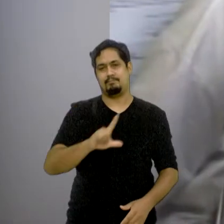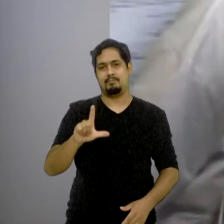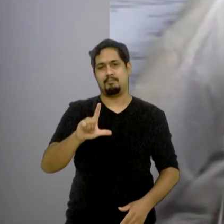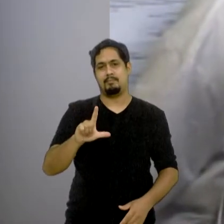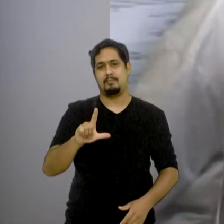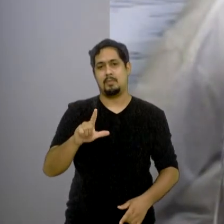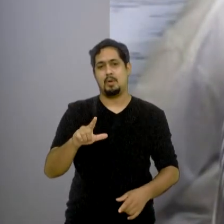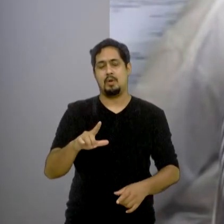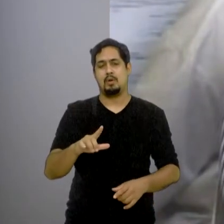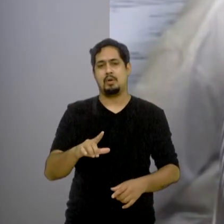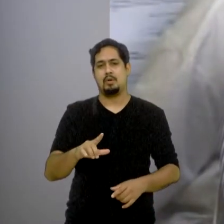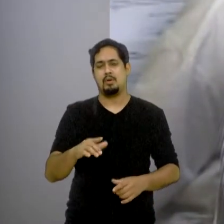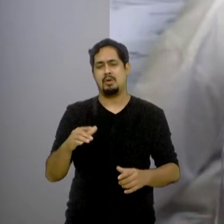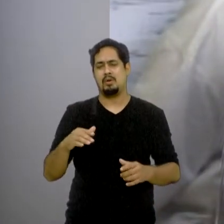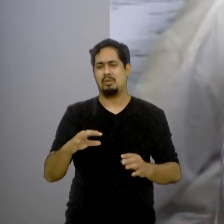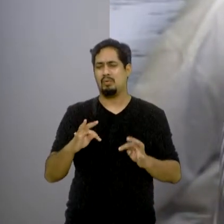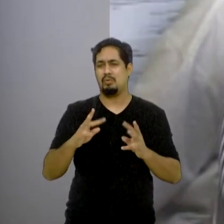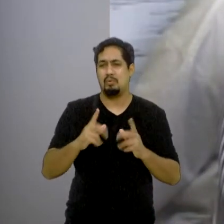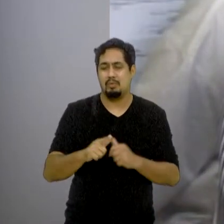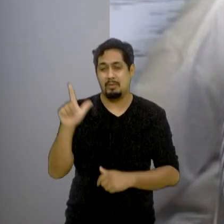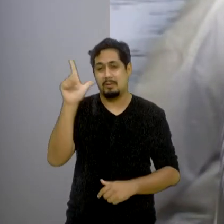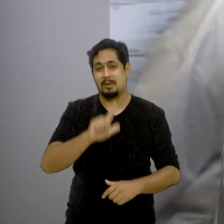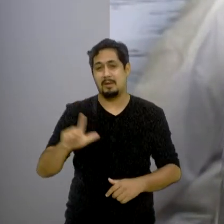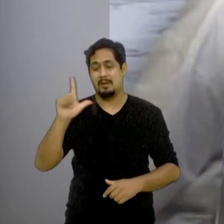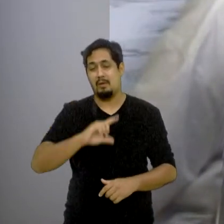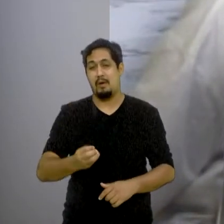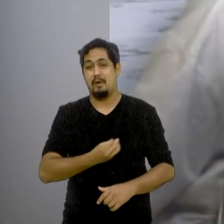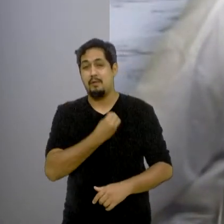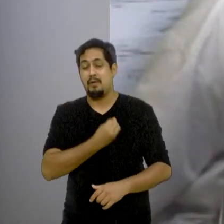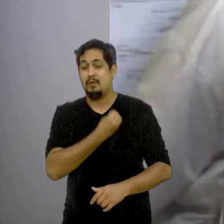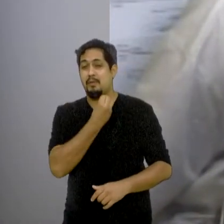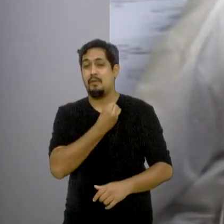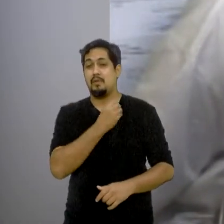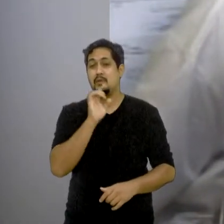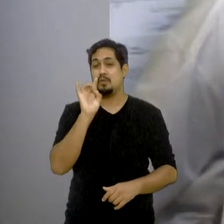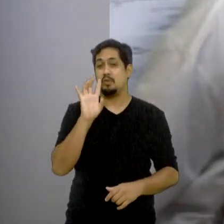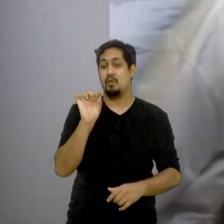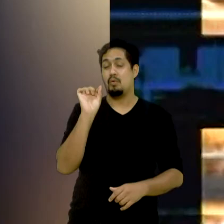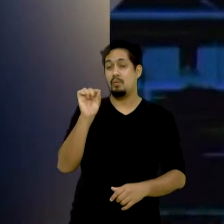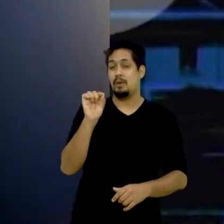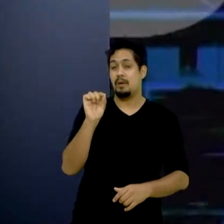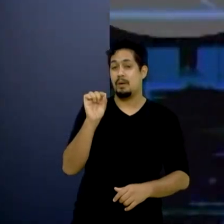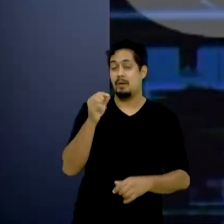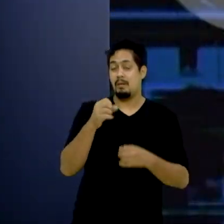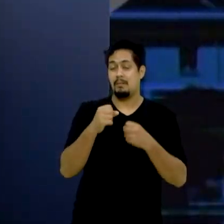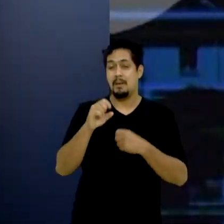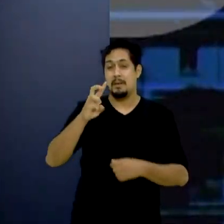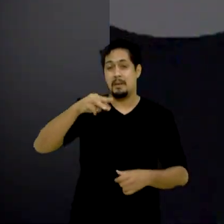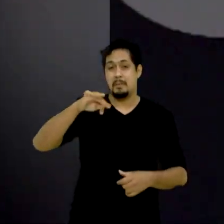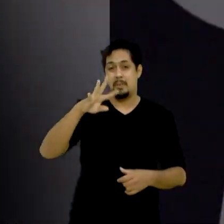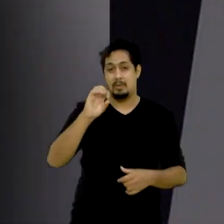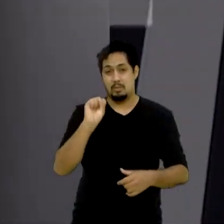ela sobrevive tão só exclusivamente pelos seus grandes mitos.